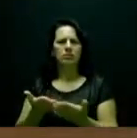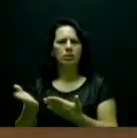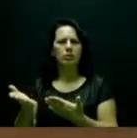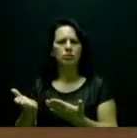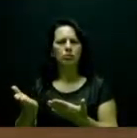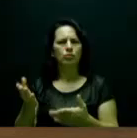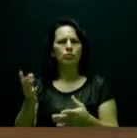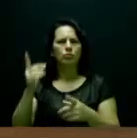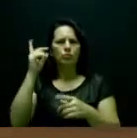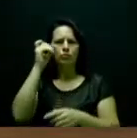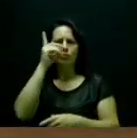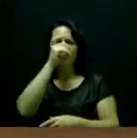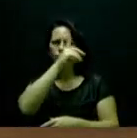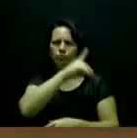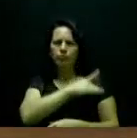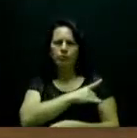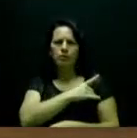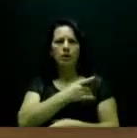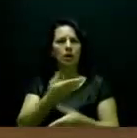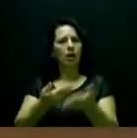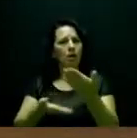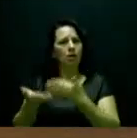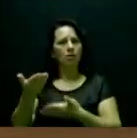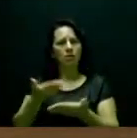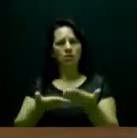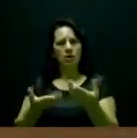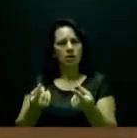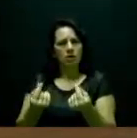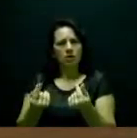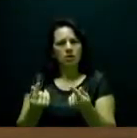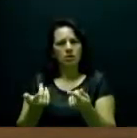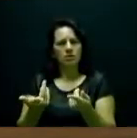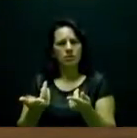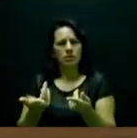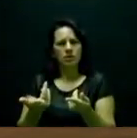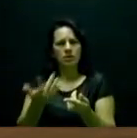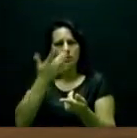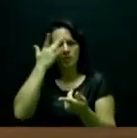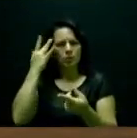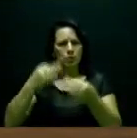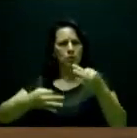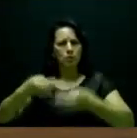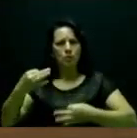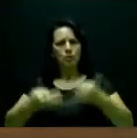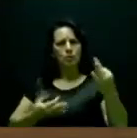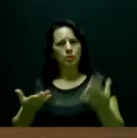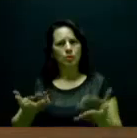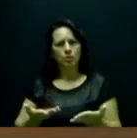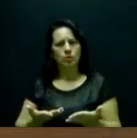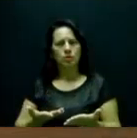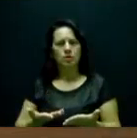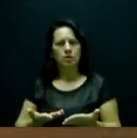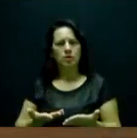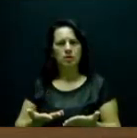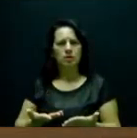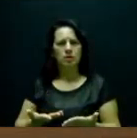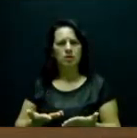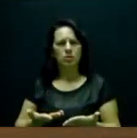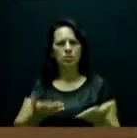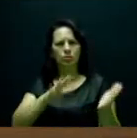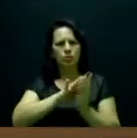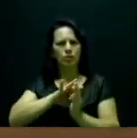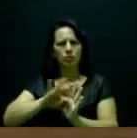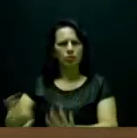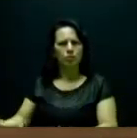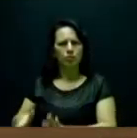uma tragédia, o que ele quer receber em dia. E muitos estão indo à justiça por conta disso, com ordem de despejos